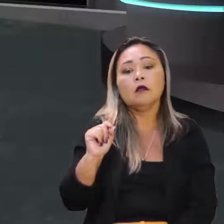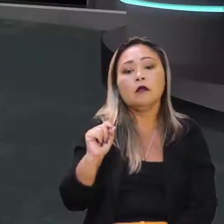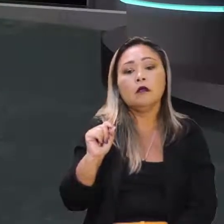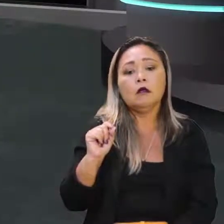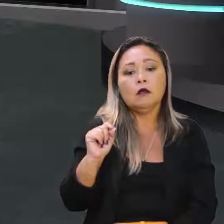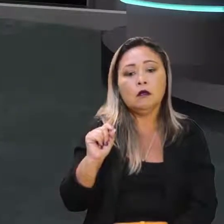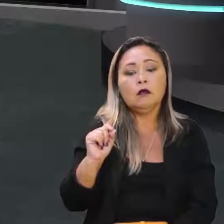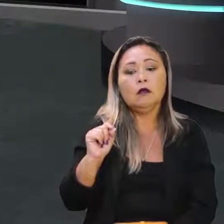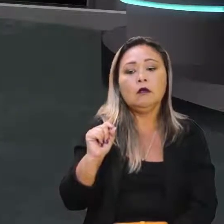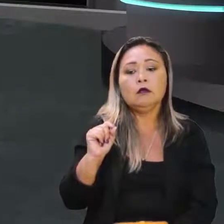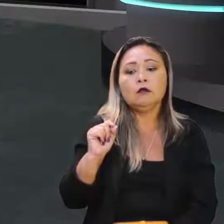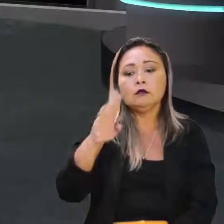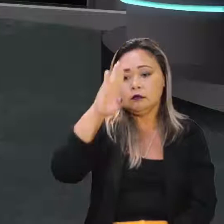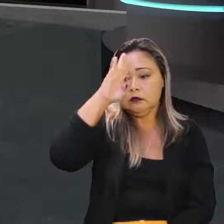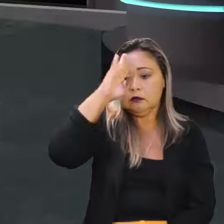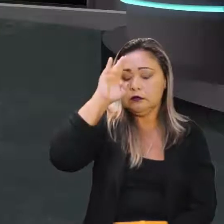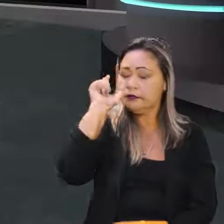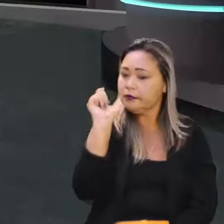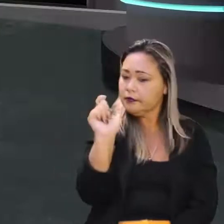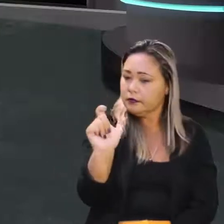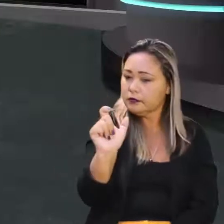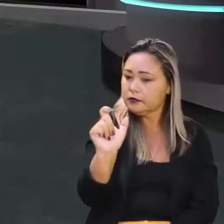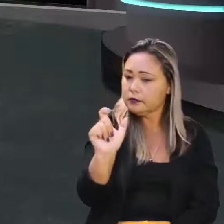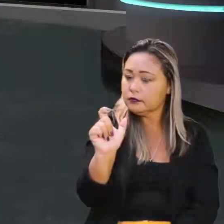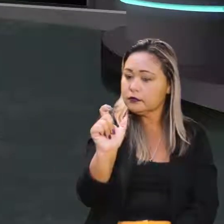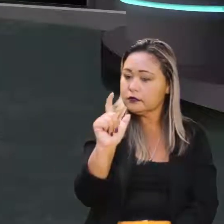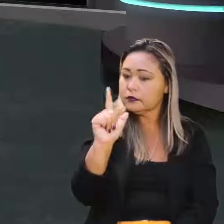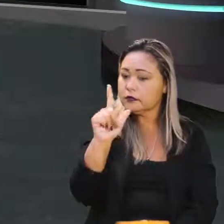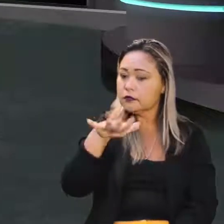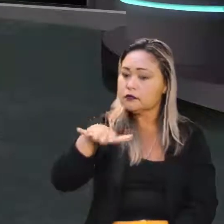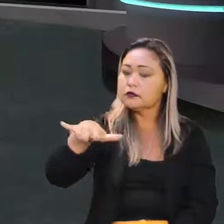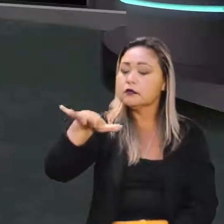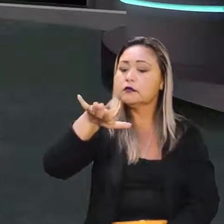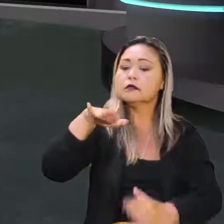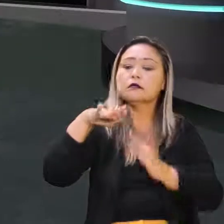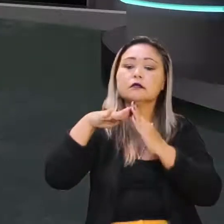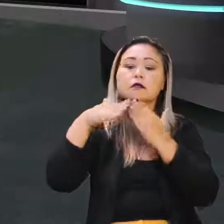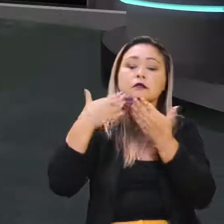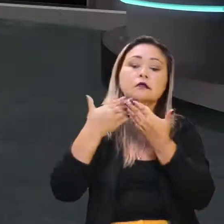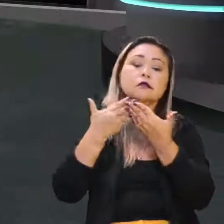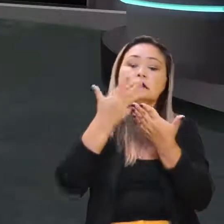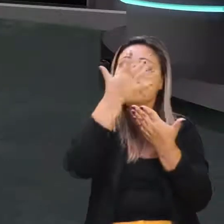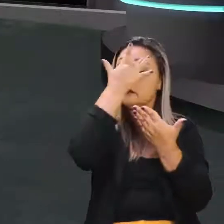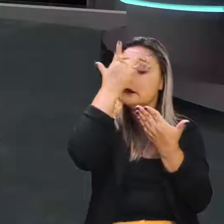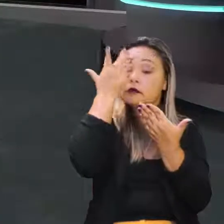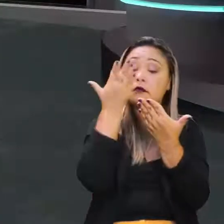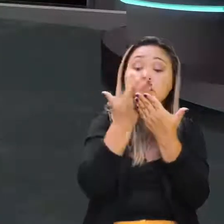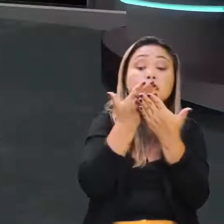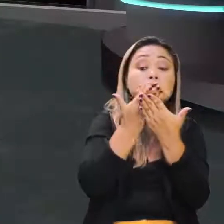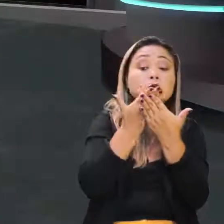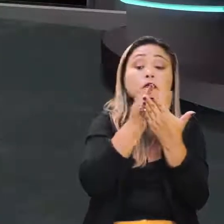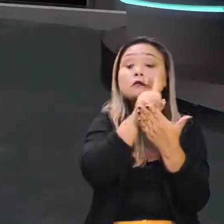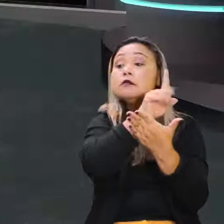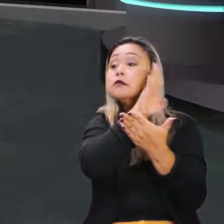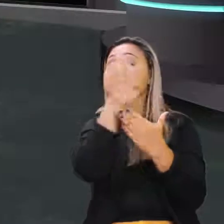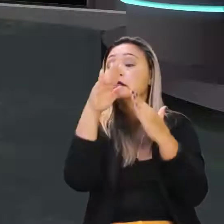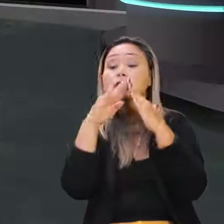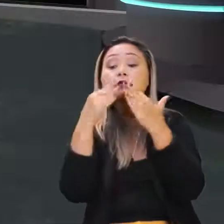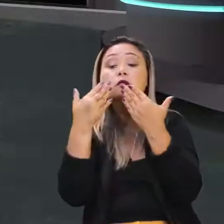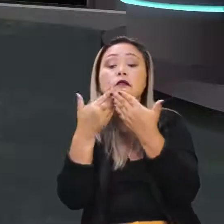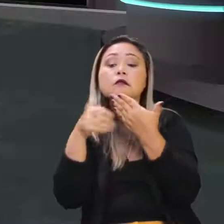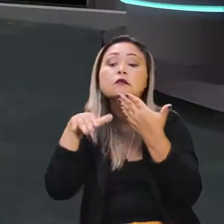O academicismo, essa palavra vem de academia. Então, as pessoas que estudavam nas academias,